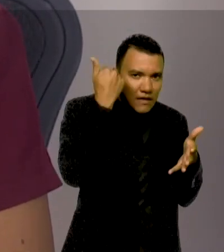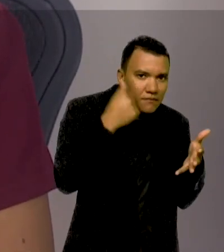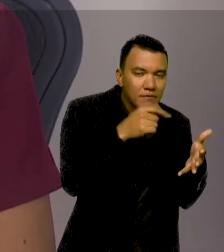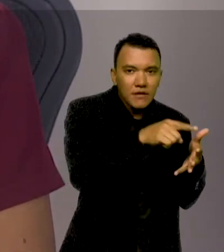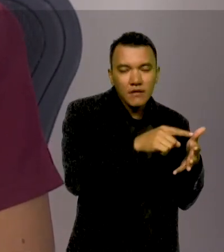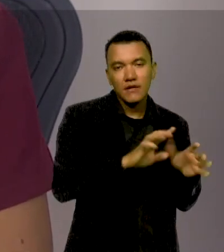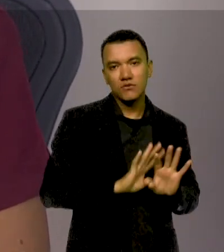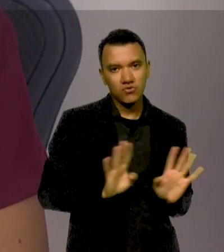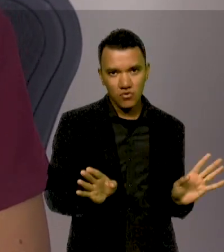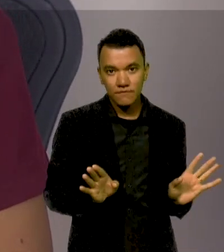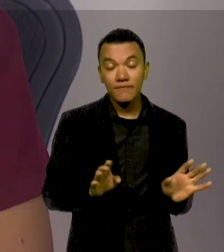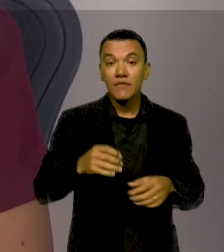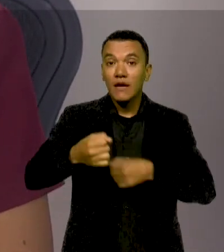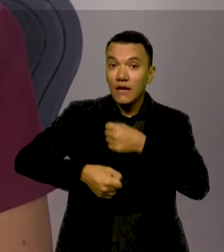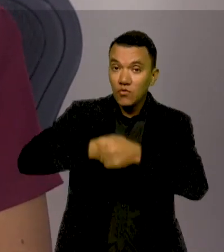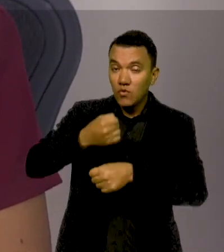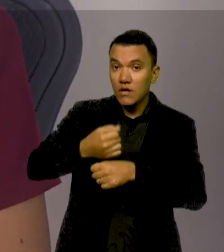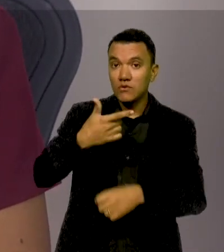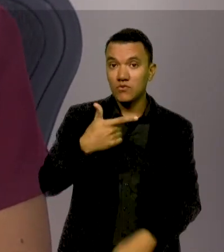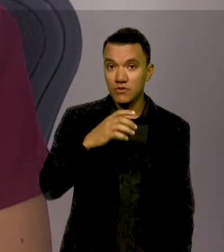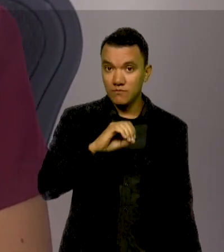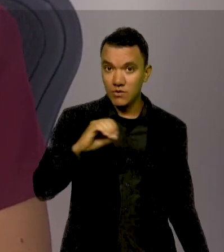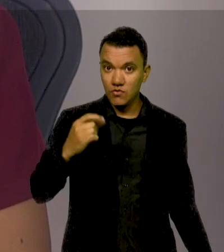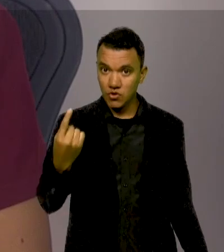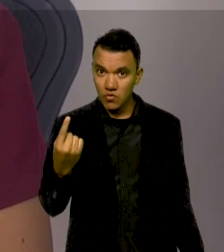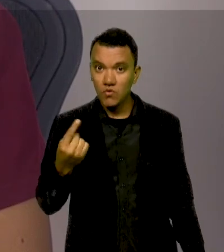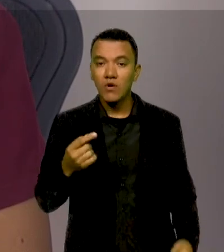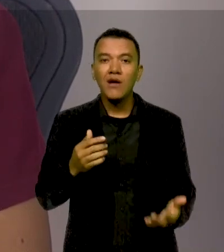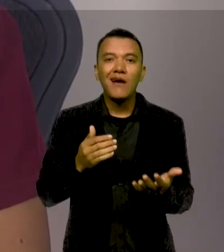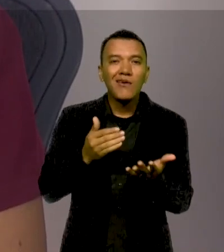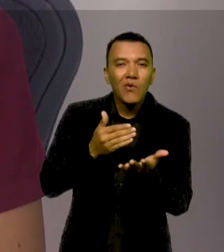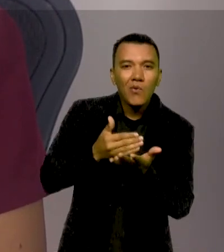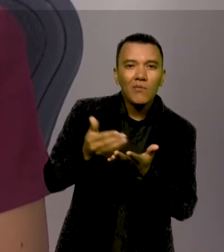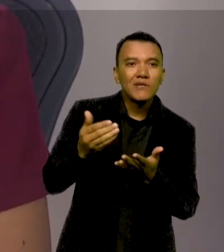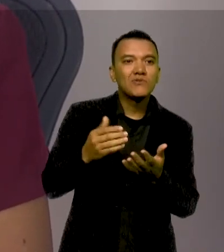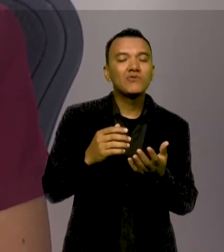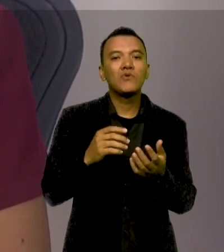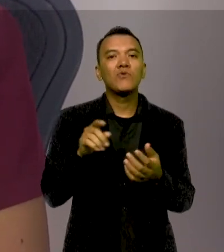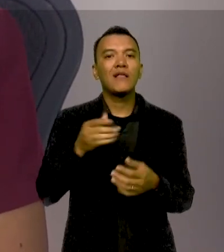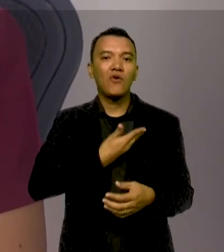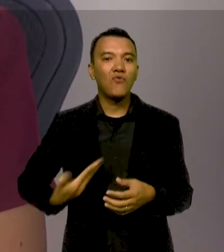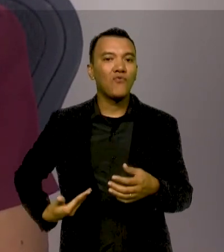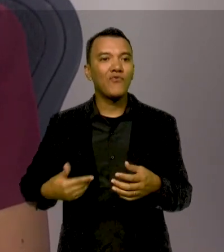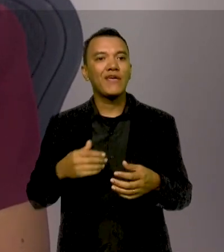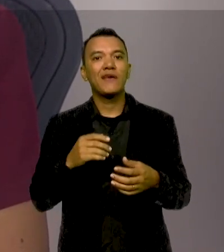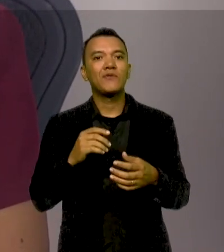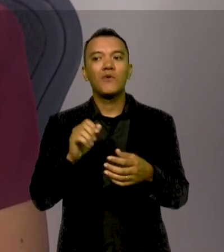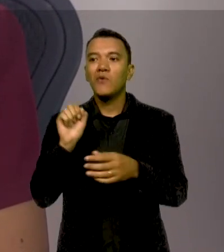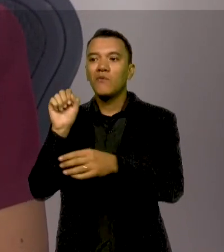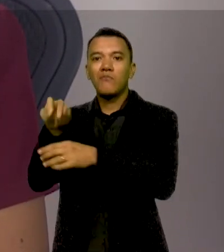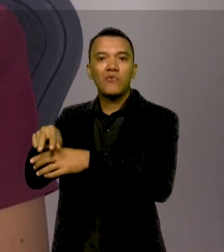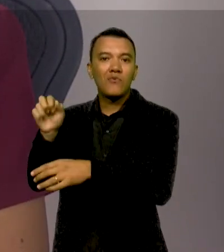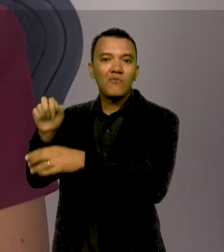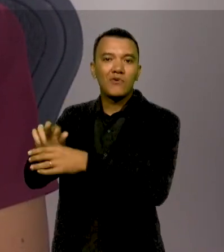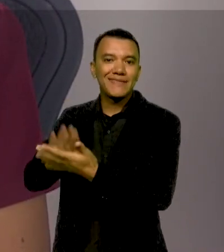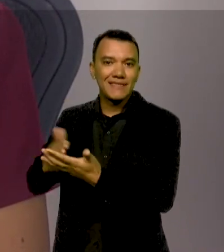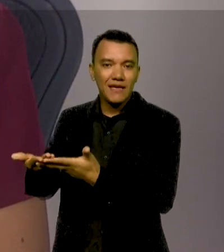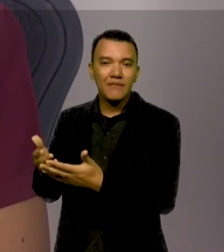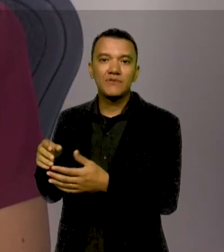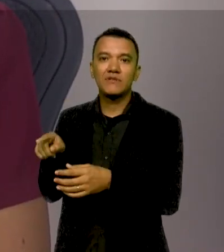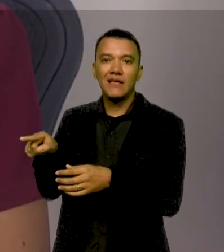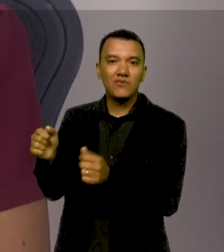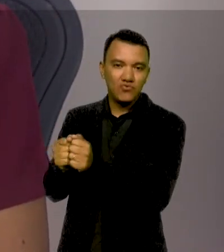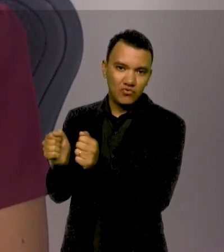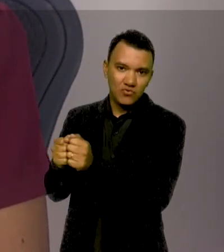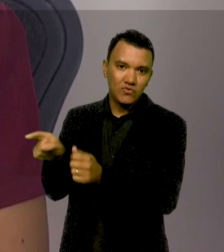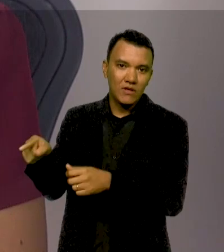de 2001, que se começa esse contrato dos intérpretes para acompanhar esses estudantes nessas turmas de inclusão. E